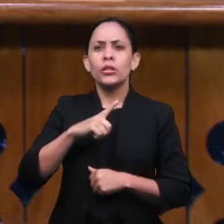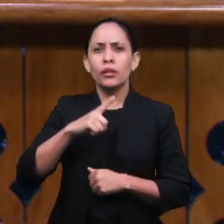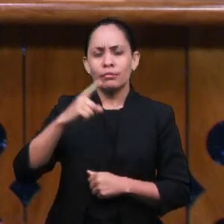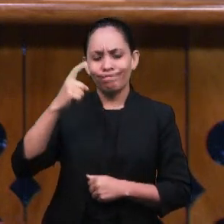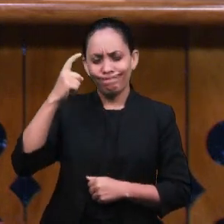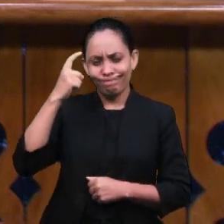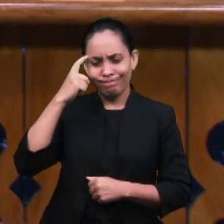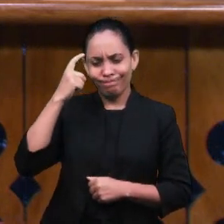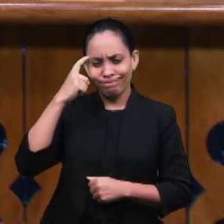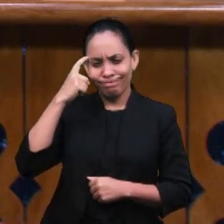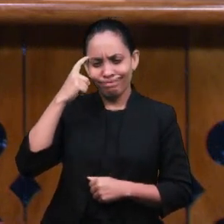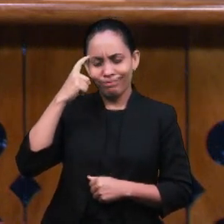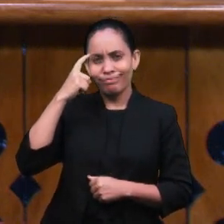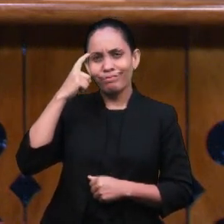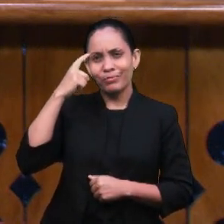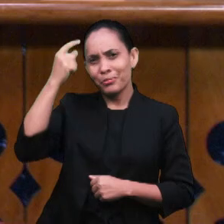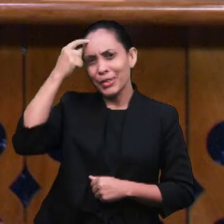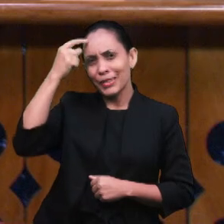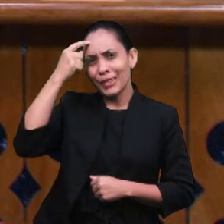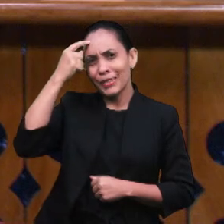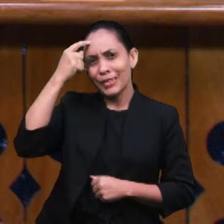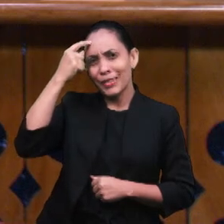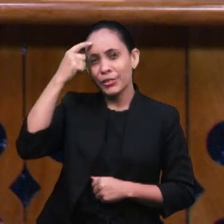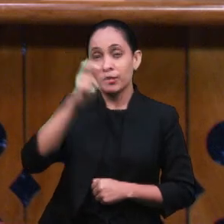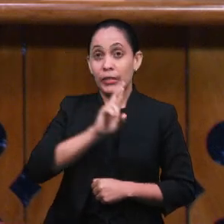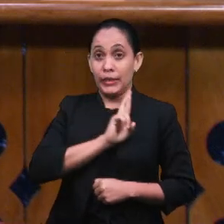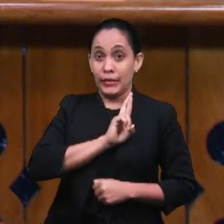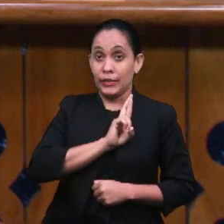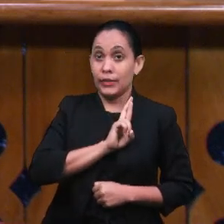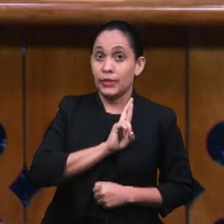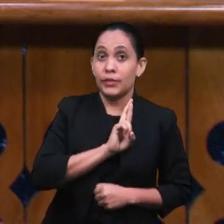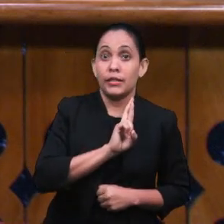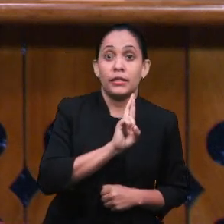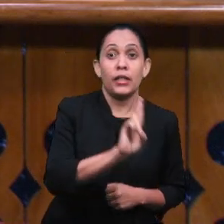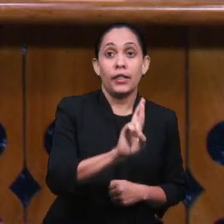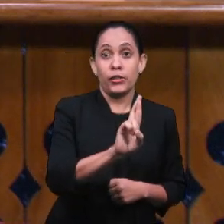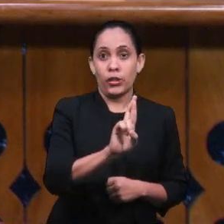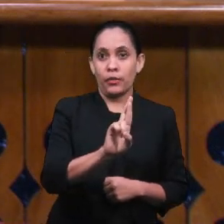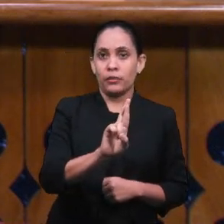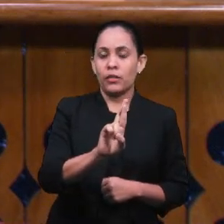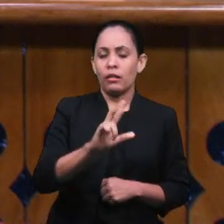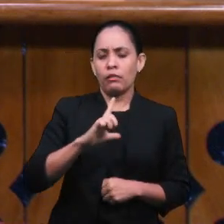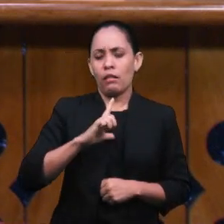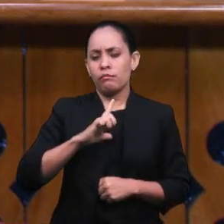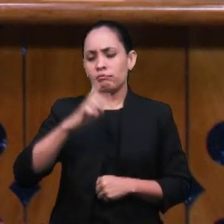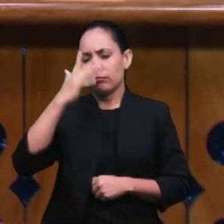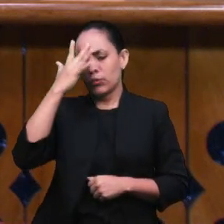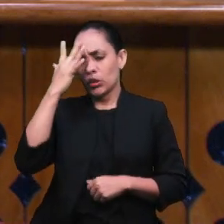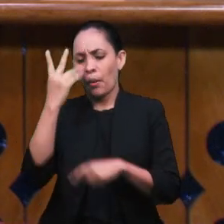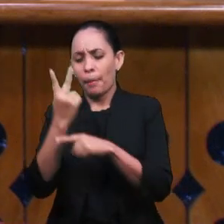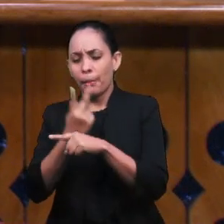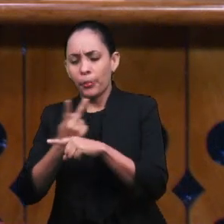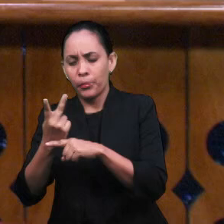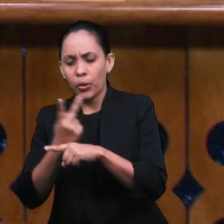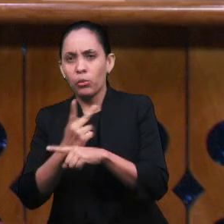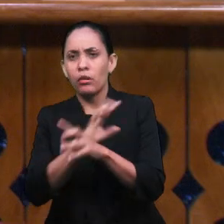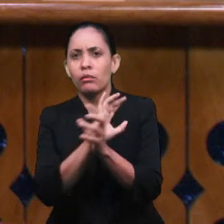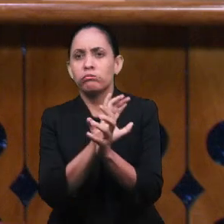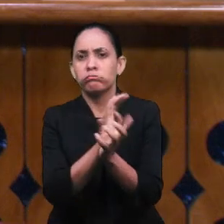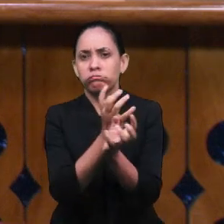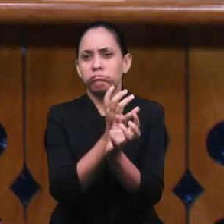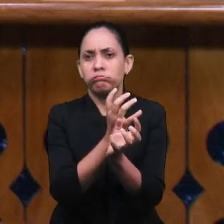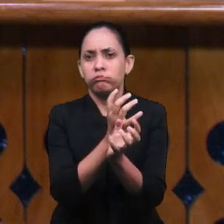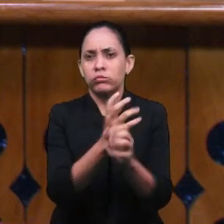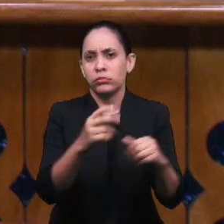dono de religião até. Anda até catando os ossos dele aí para ver onde é que ele anda. Mas veja aqui.